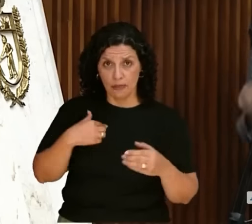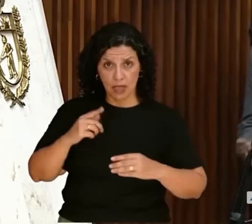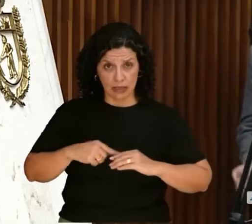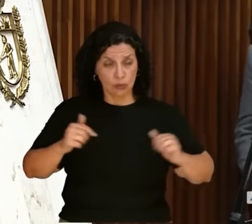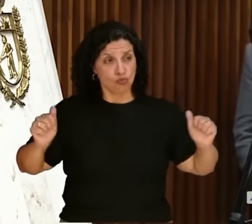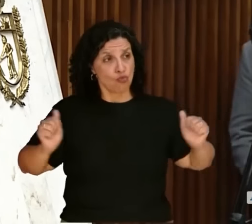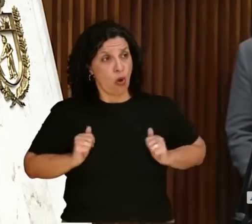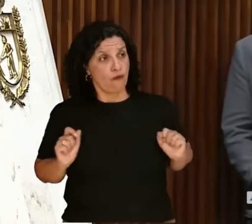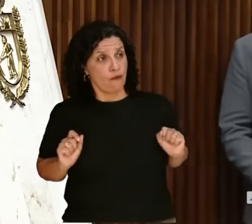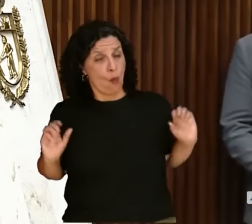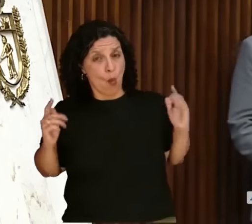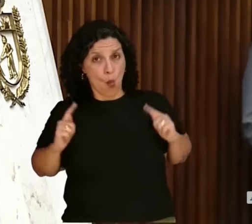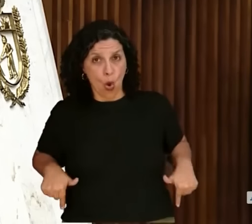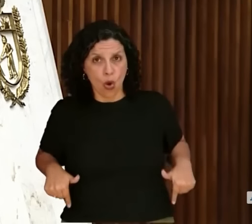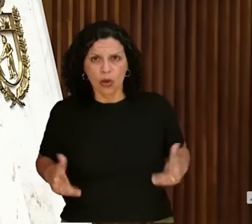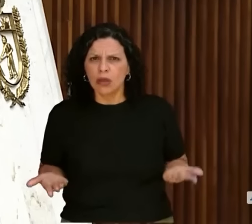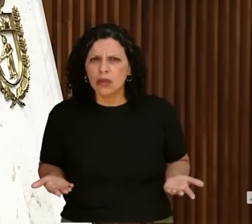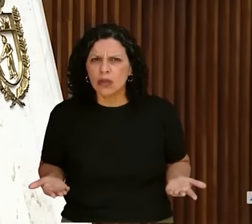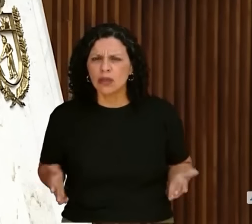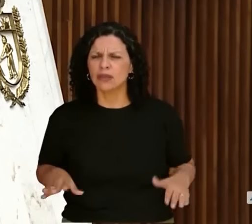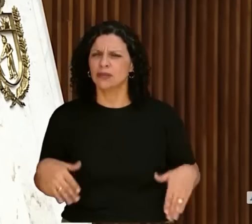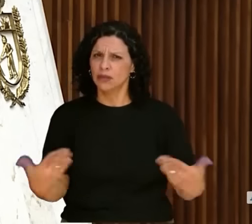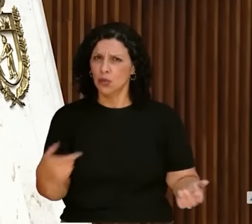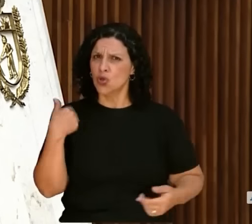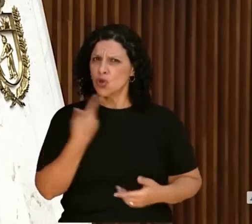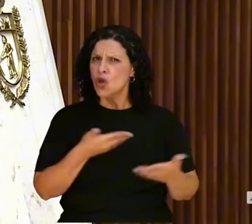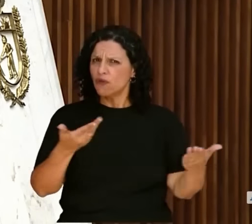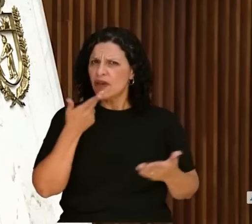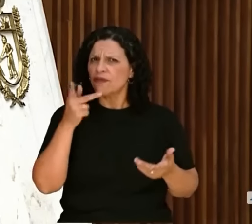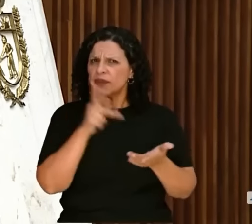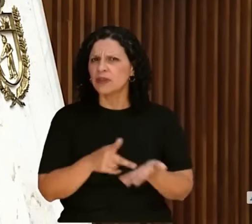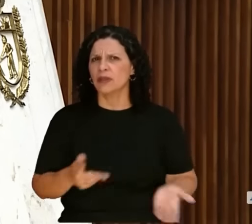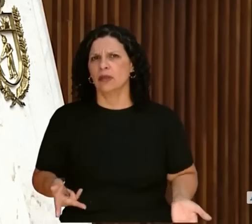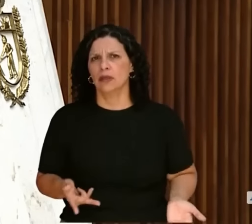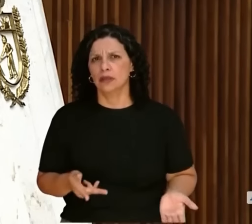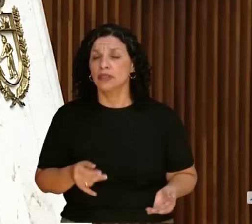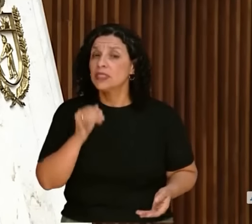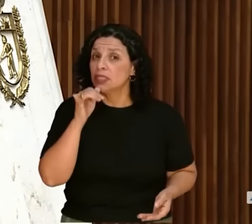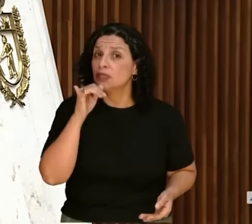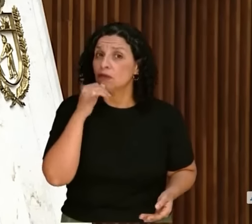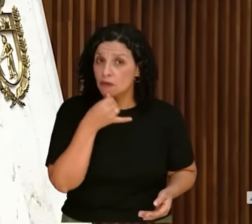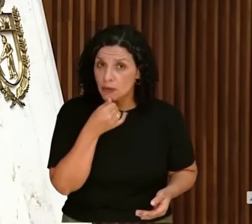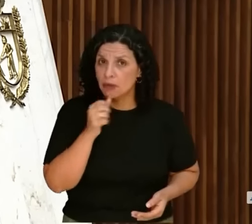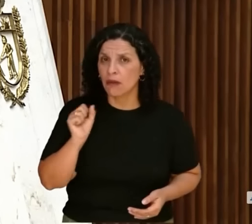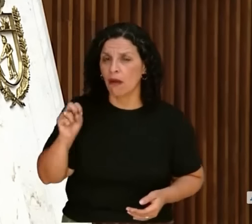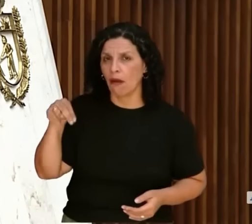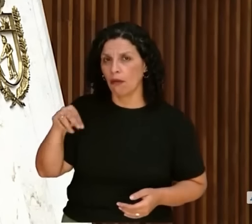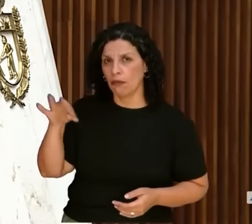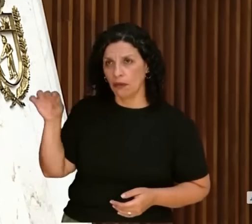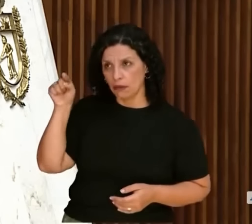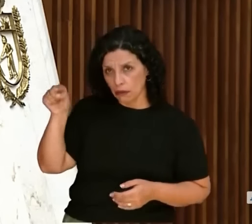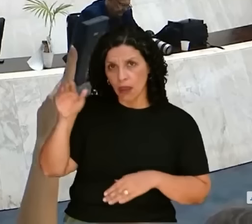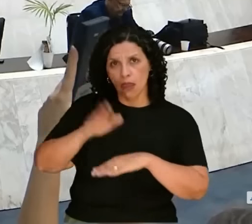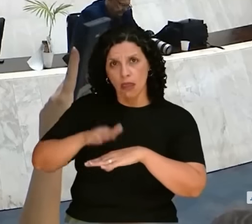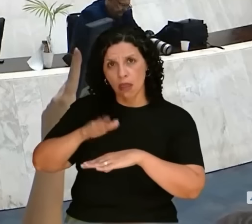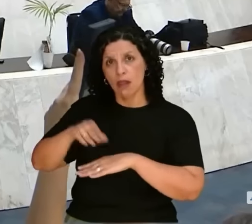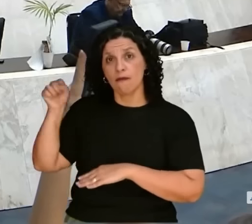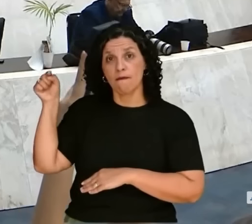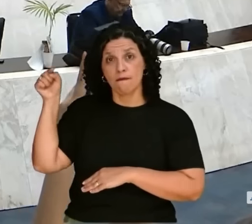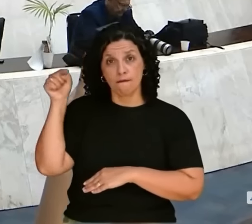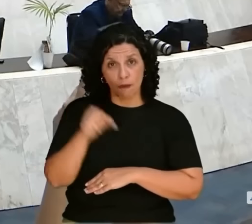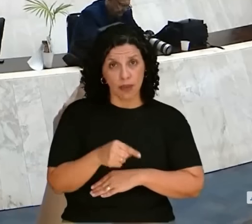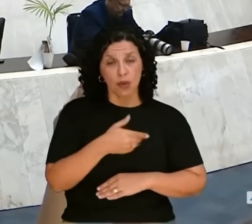omitiu. Então, a gente tem que ser franco. Infelizmente, a NTT, que veio do